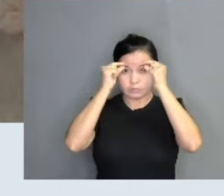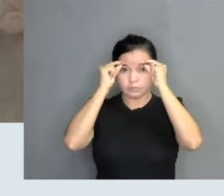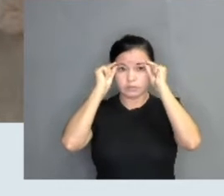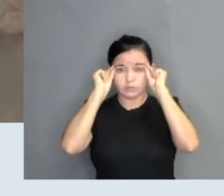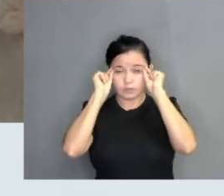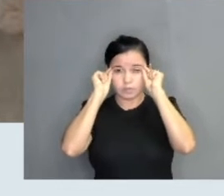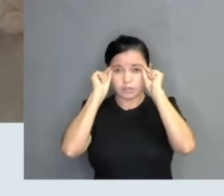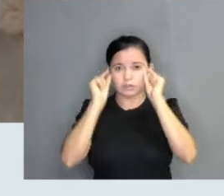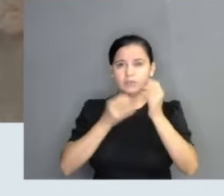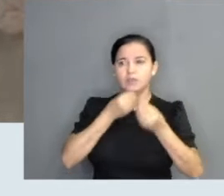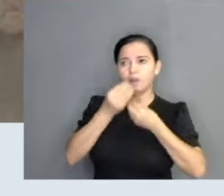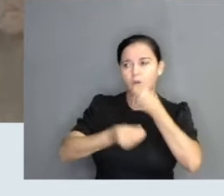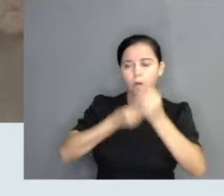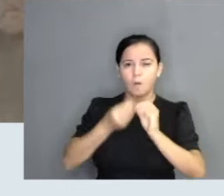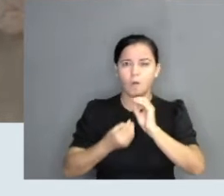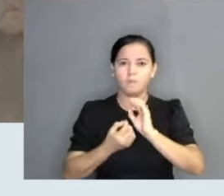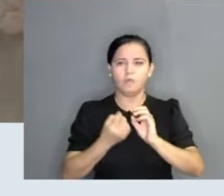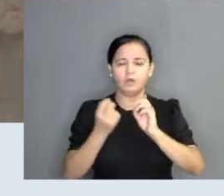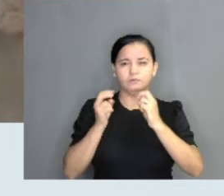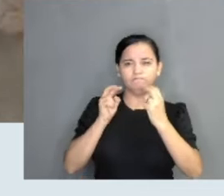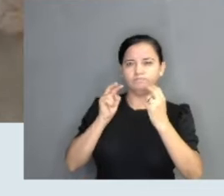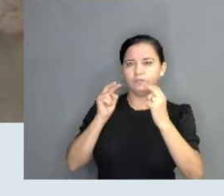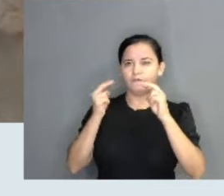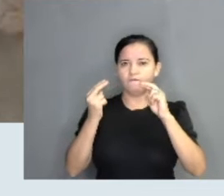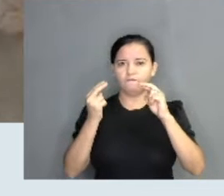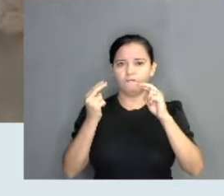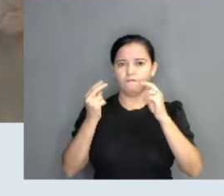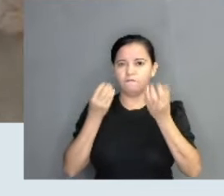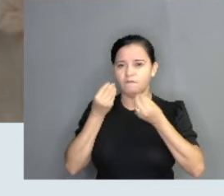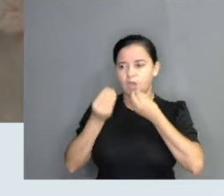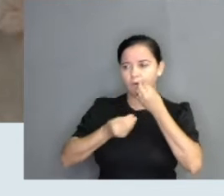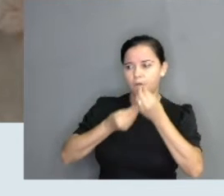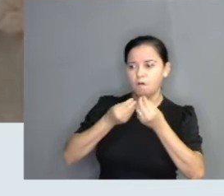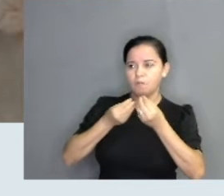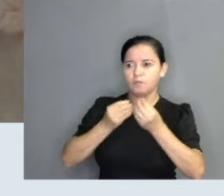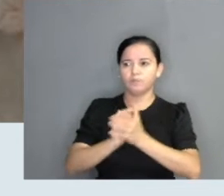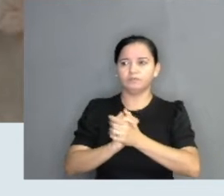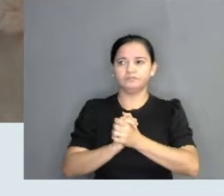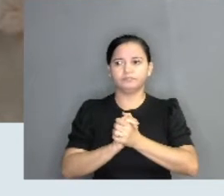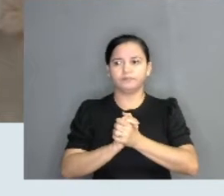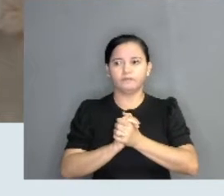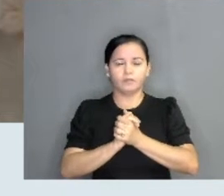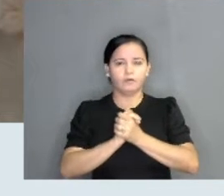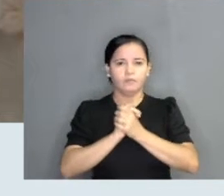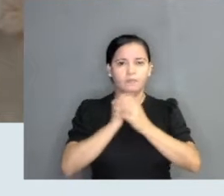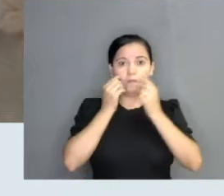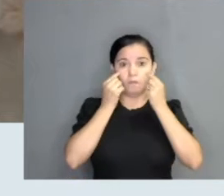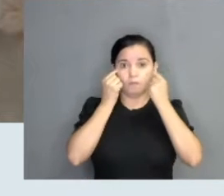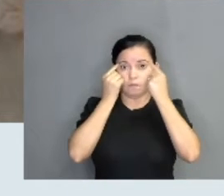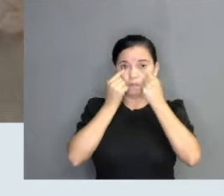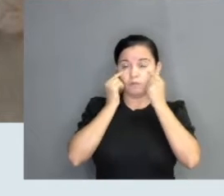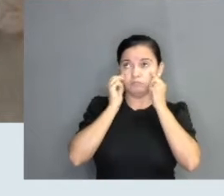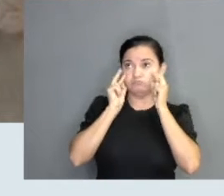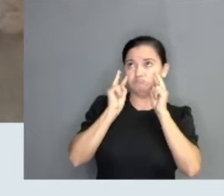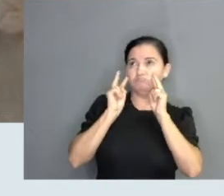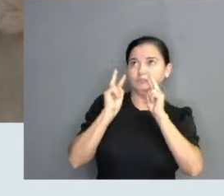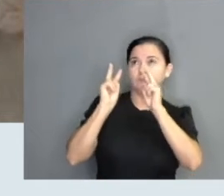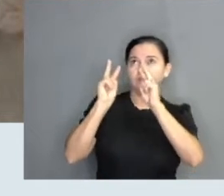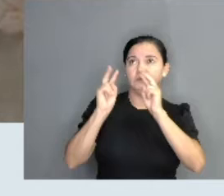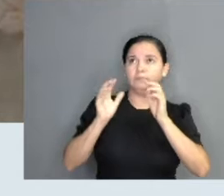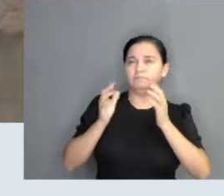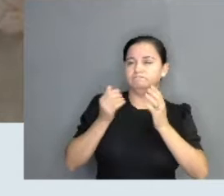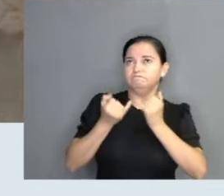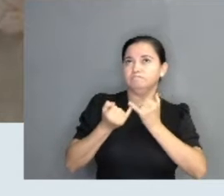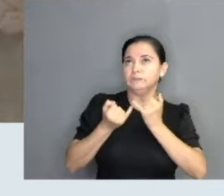né? A forma como ele olha, tá certo? Ao mesmo tempo, vocês podem